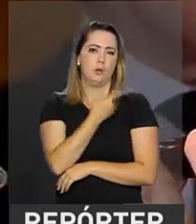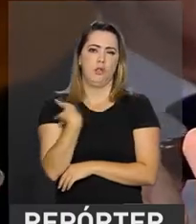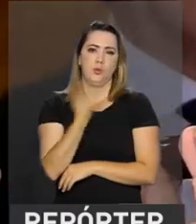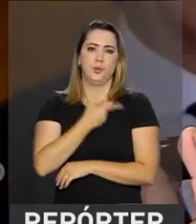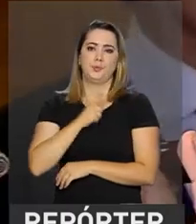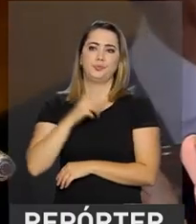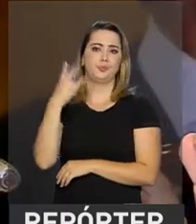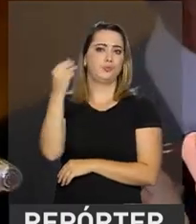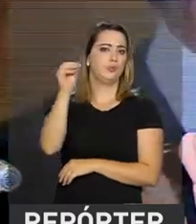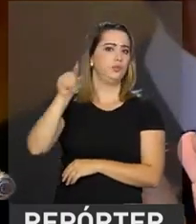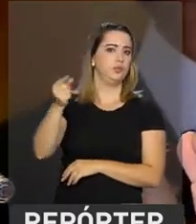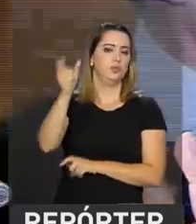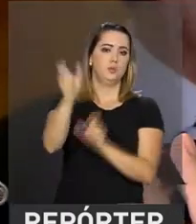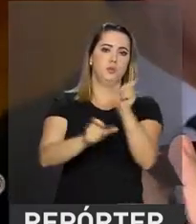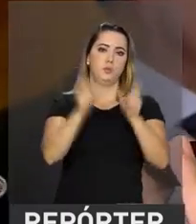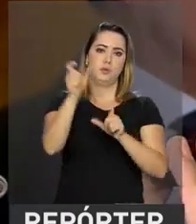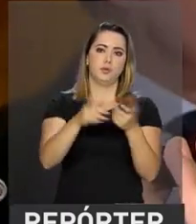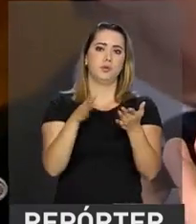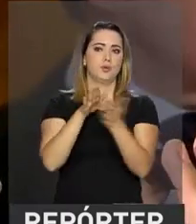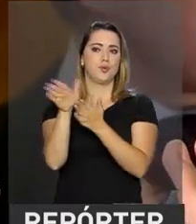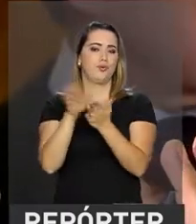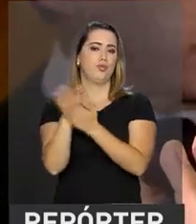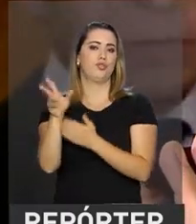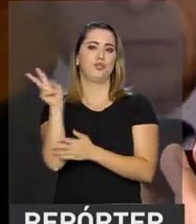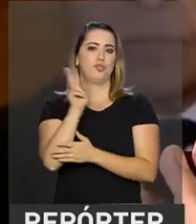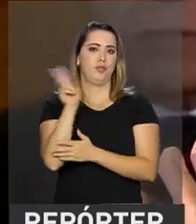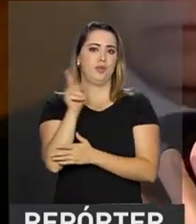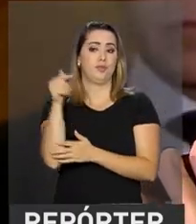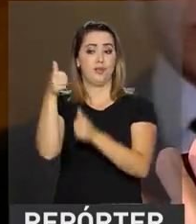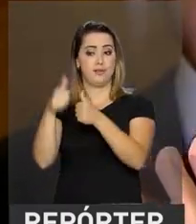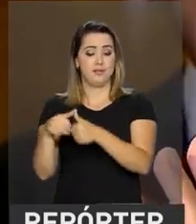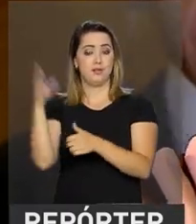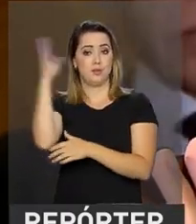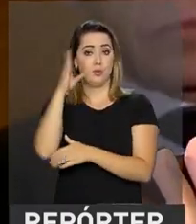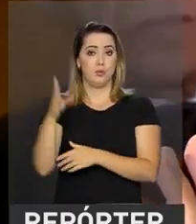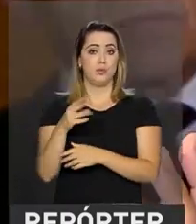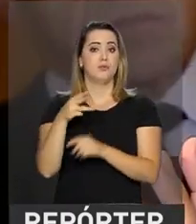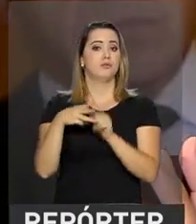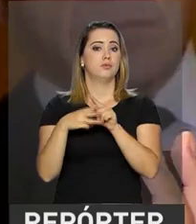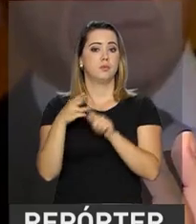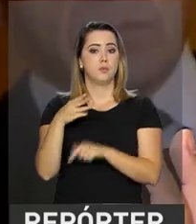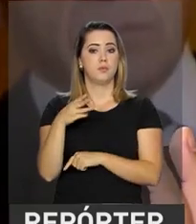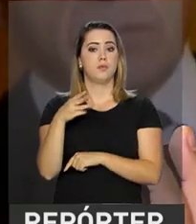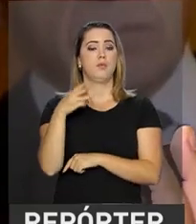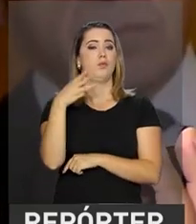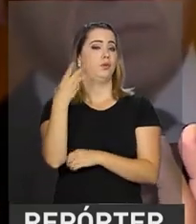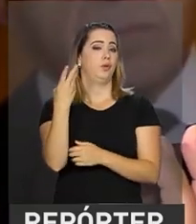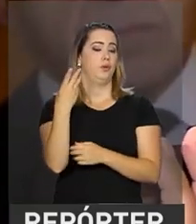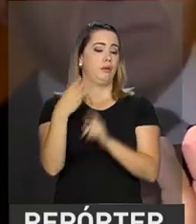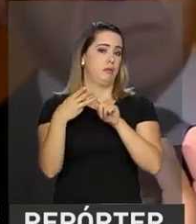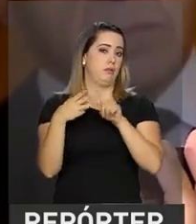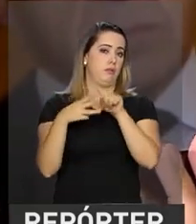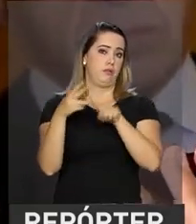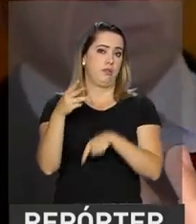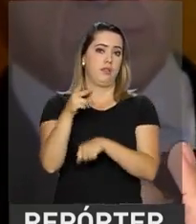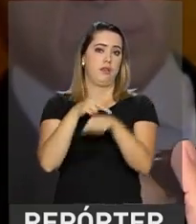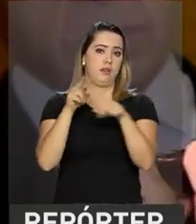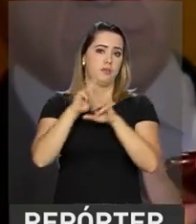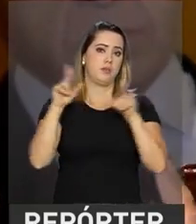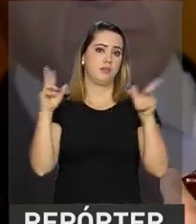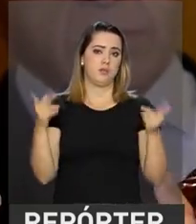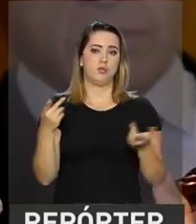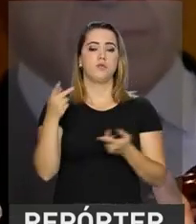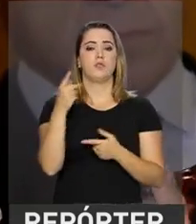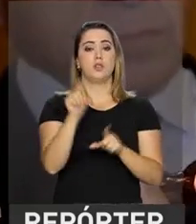milhares de refugiados na Colômbia, né? E alguns até no Panamá. não é? Alguns do Panamá. E o que houve